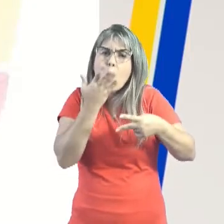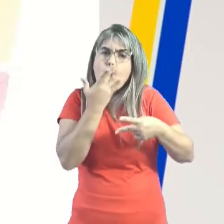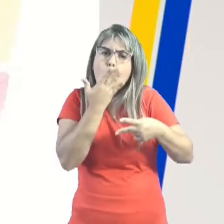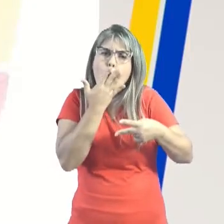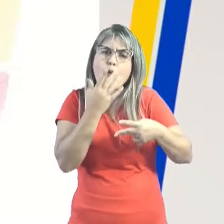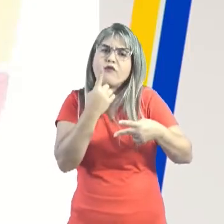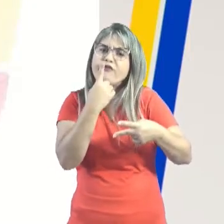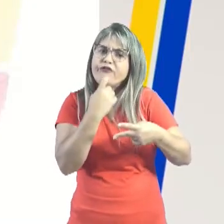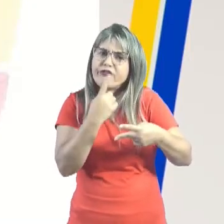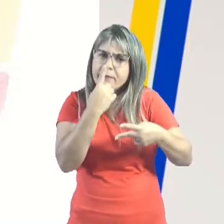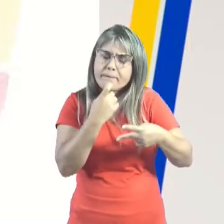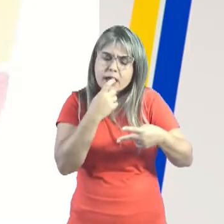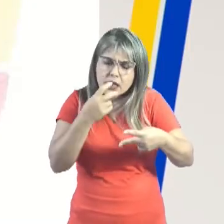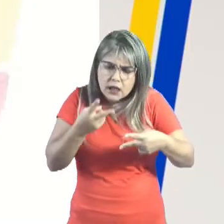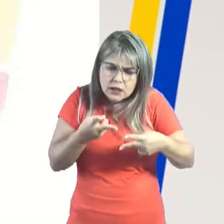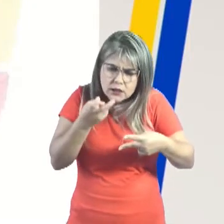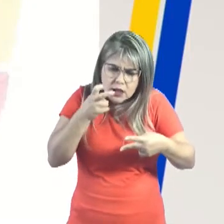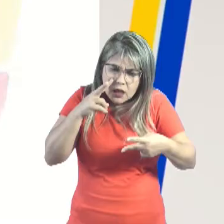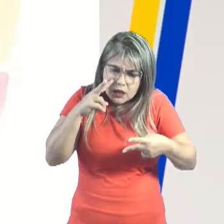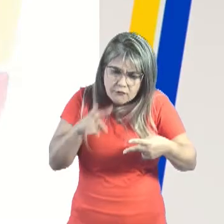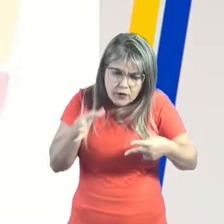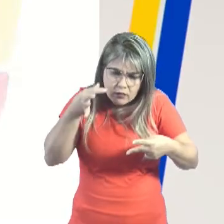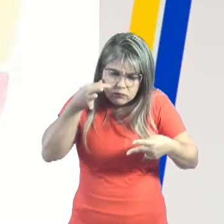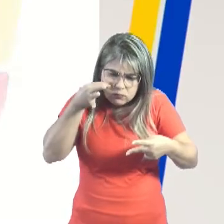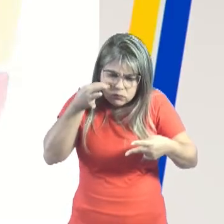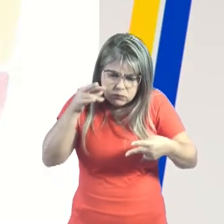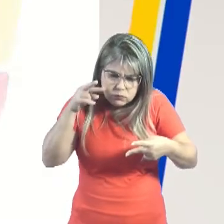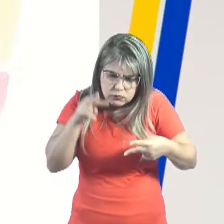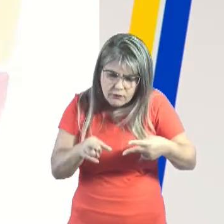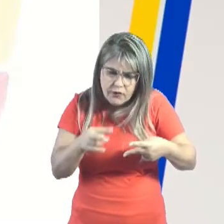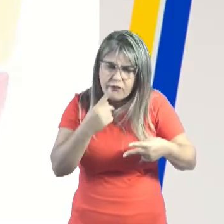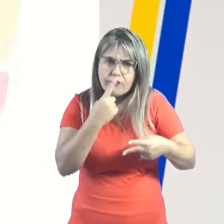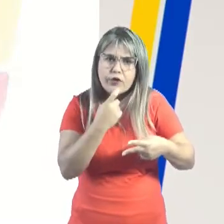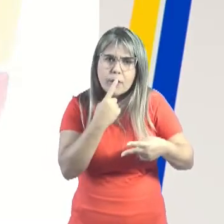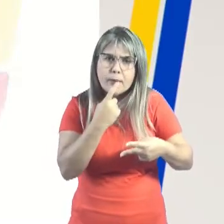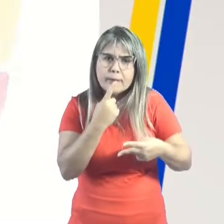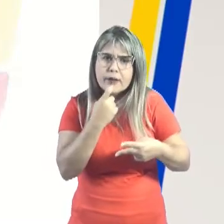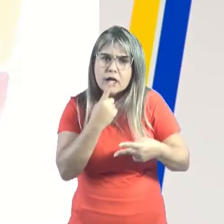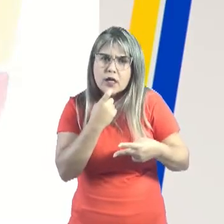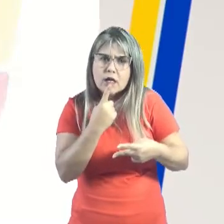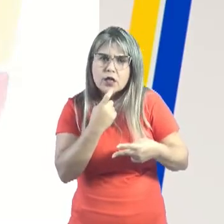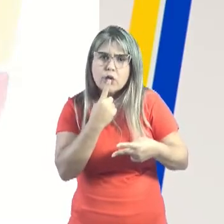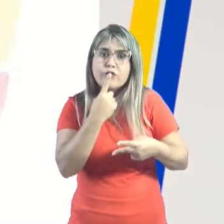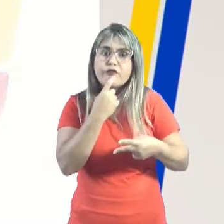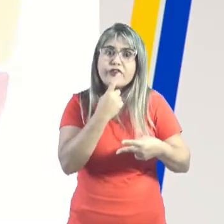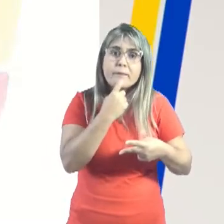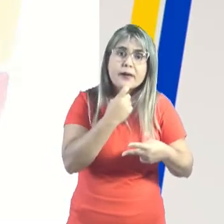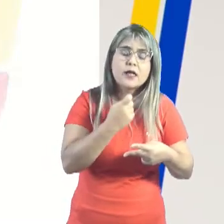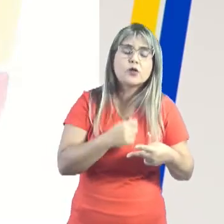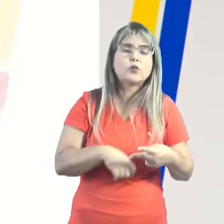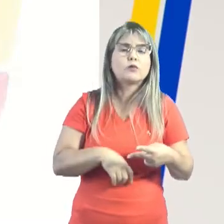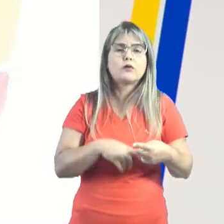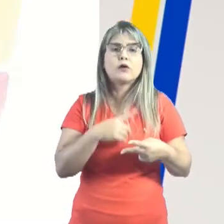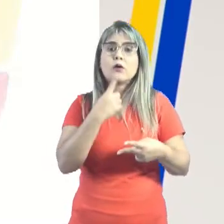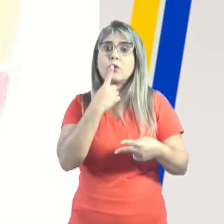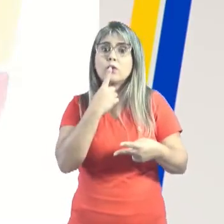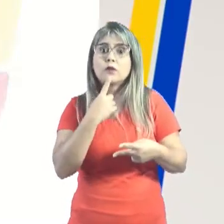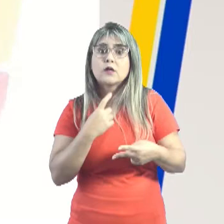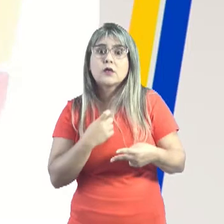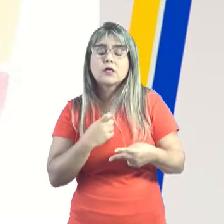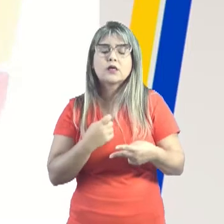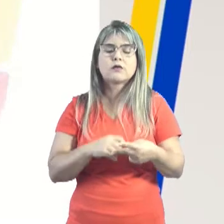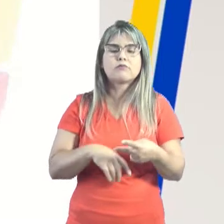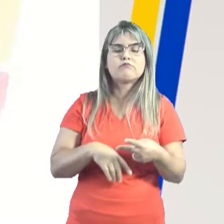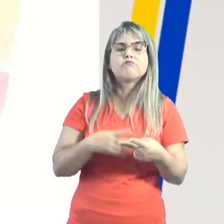Verdade. Por quê? Porque esta parte vermelha do sangue, ela consegue impregnar, ela consegue